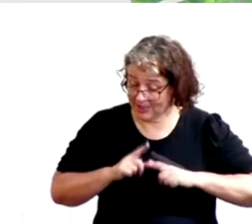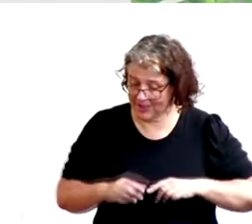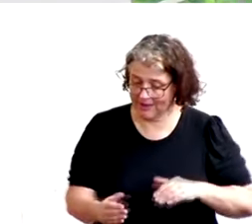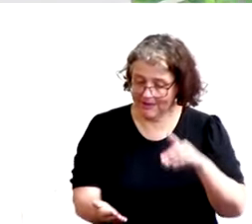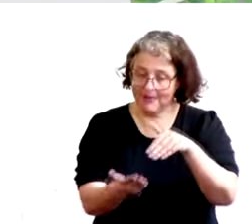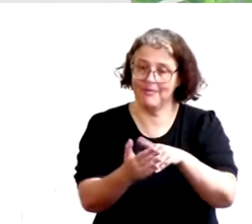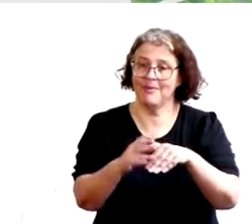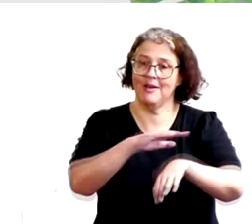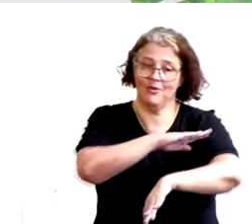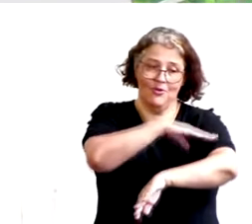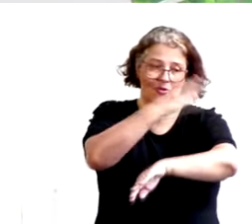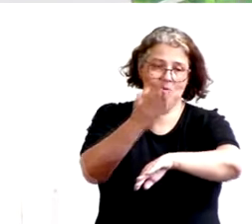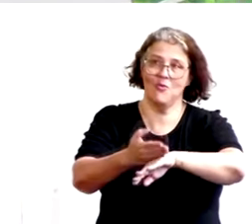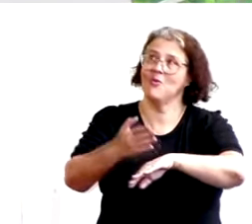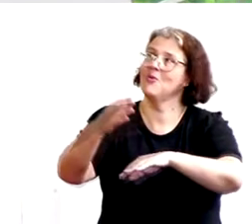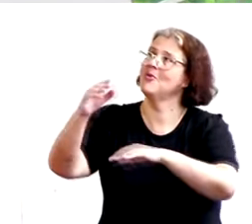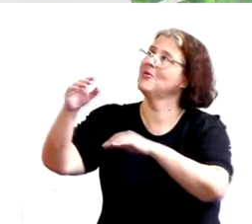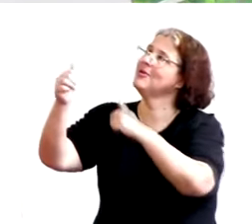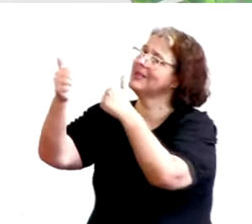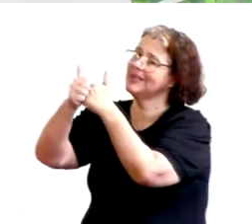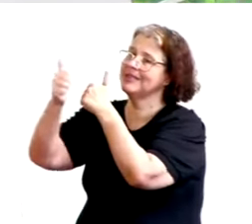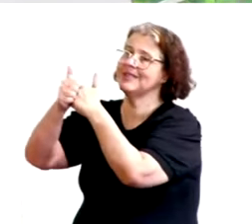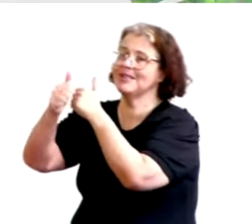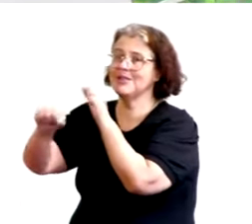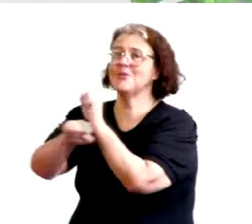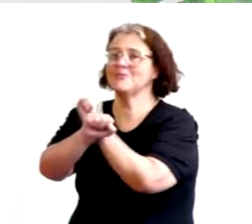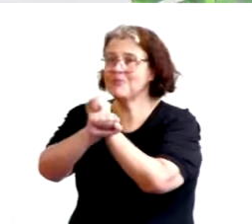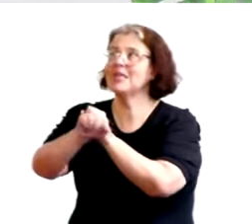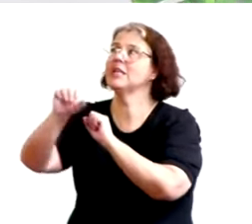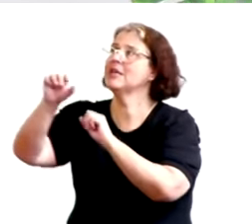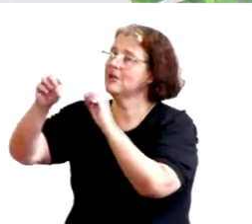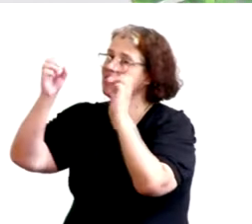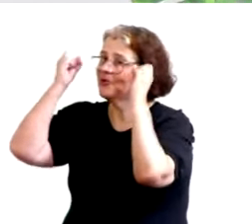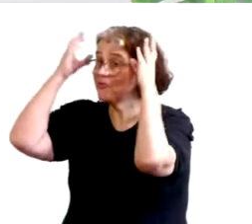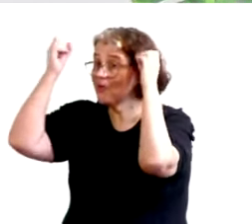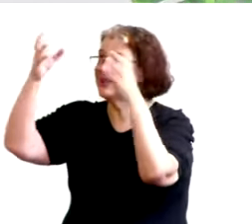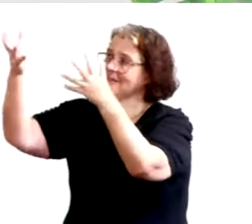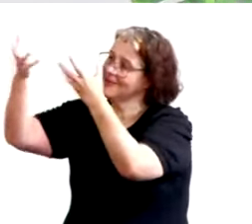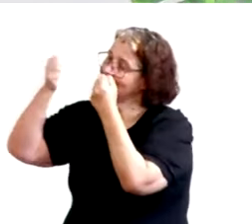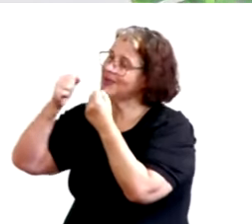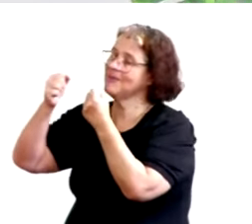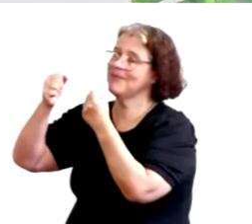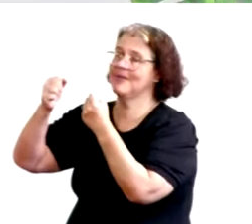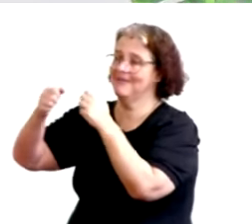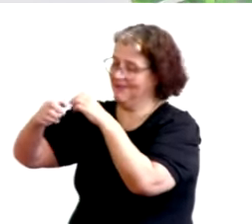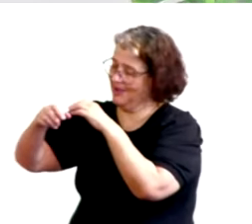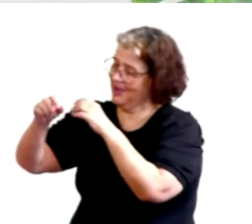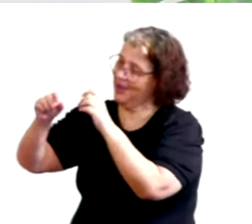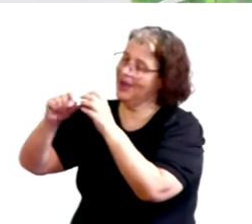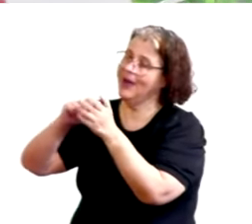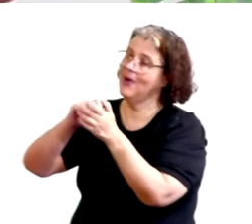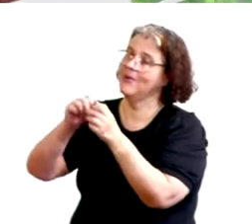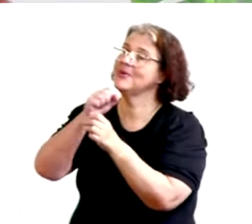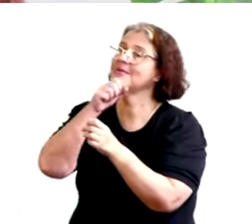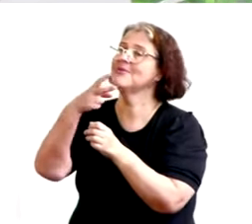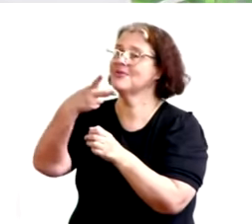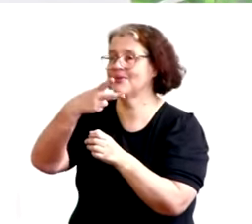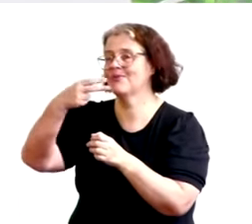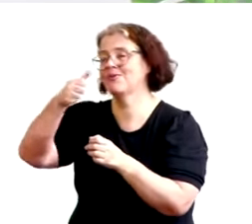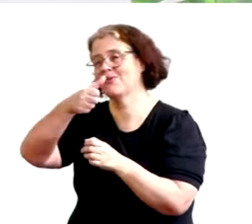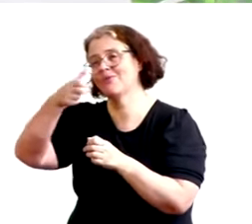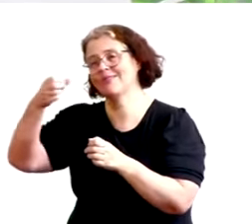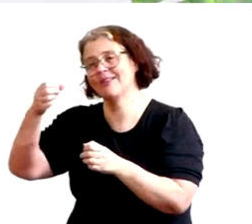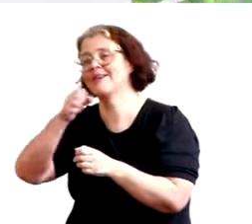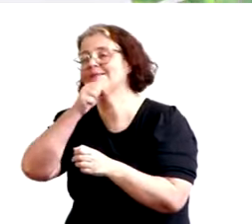lei e o texto de Êxodo nos fala que era o renda visão que